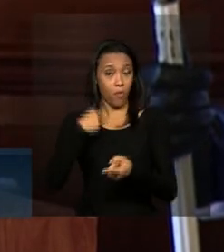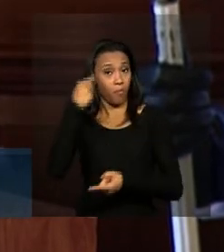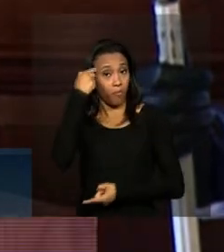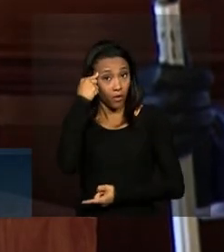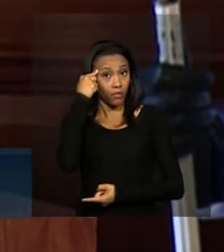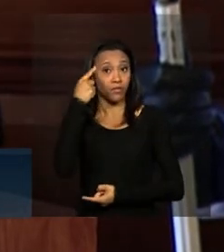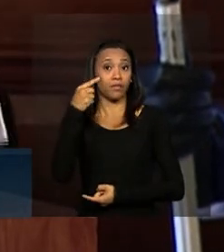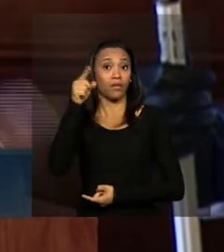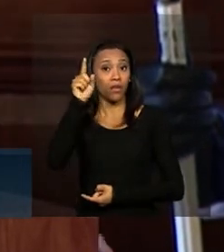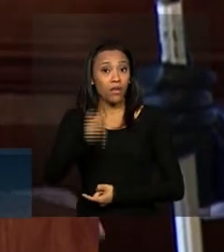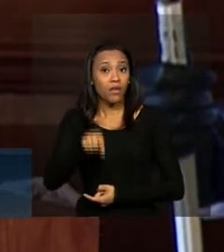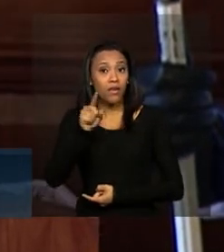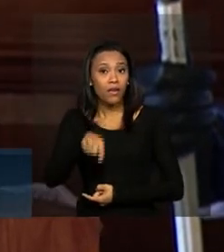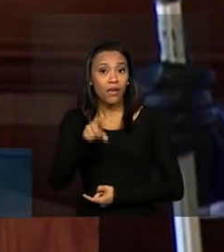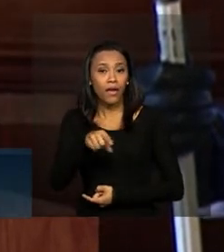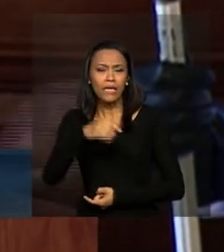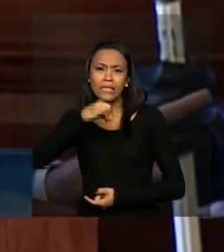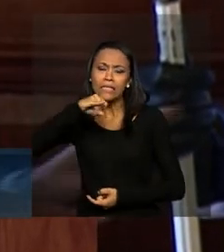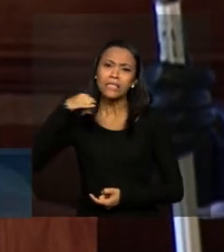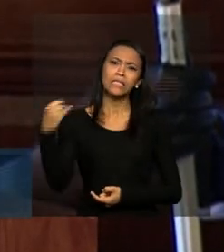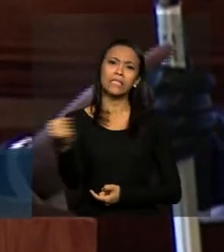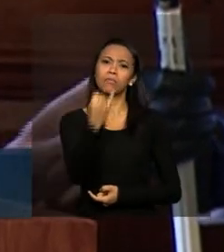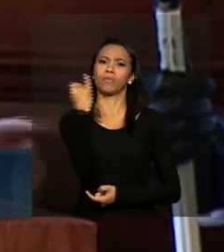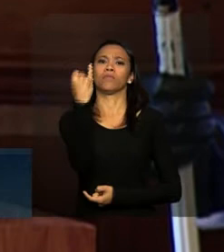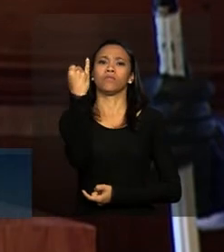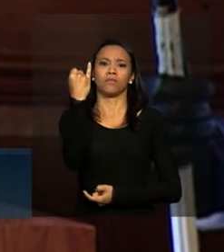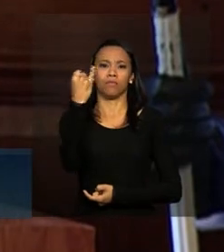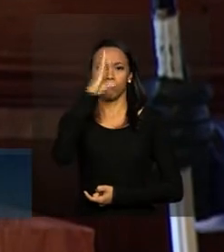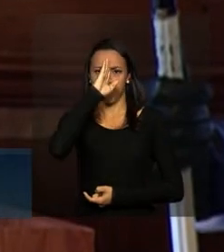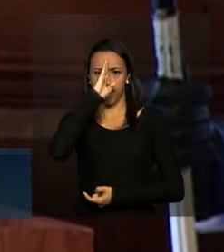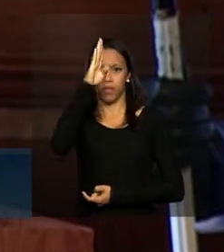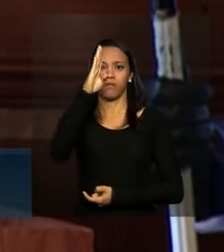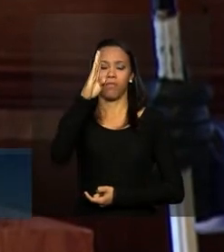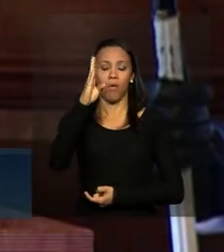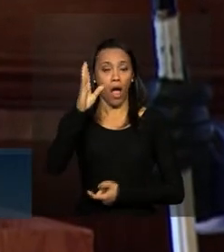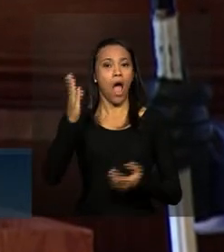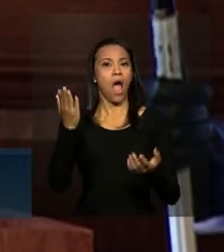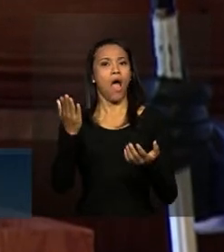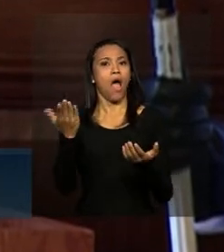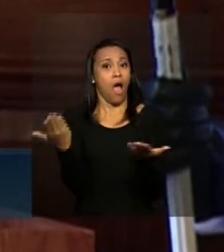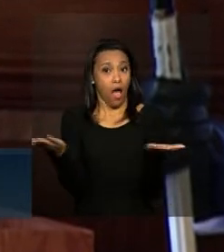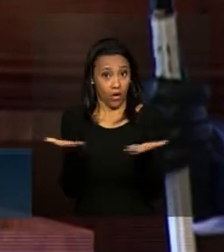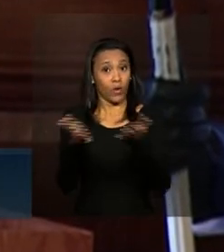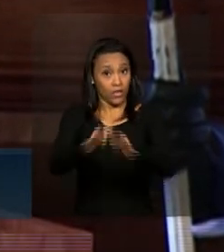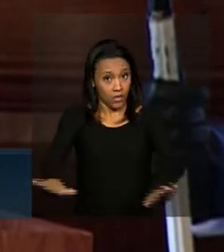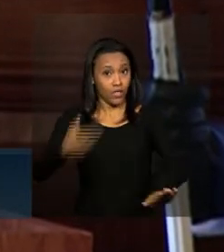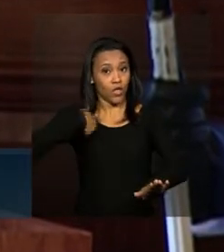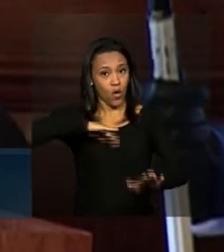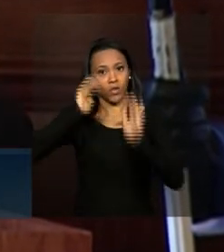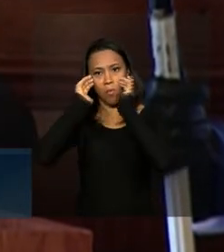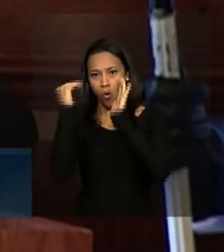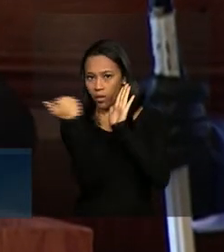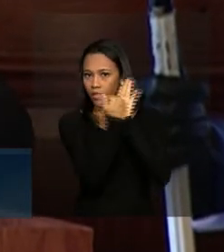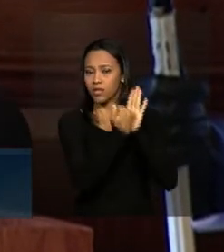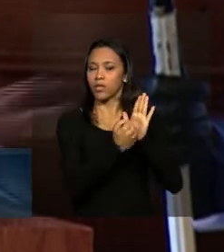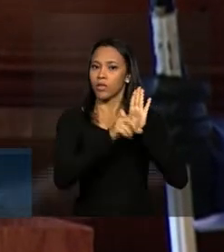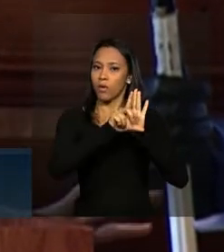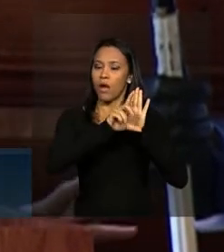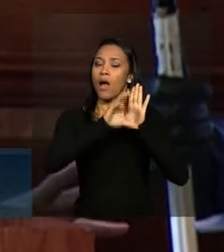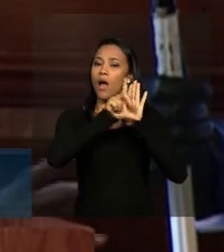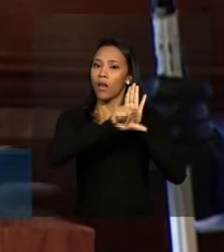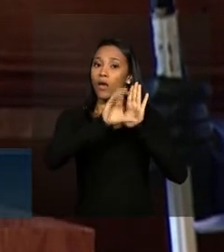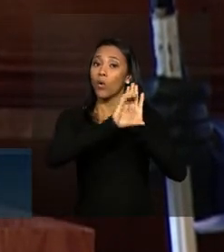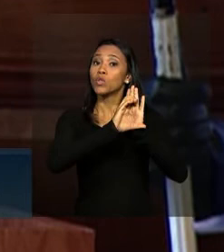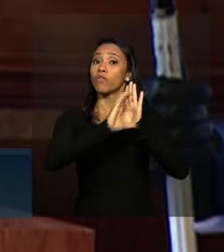um marco definitivo para dizer, agora sim, agora nós estamos cumprindo a Constituição, a igualdade é